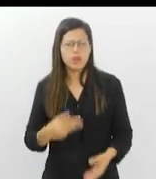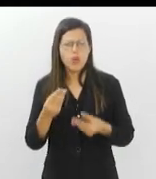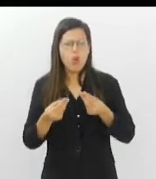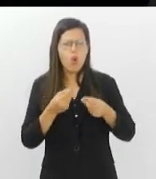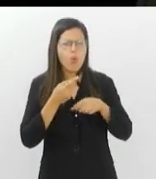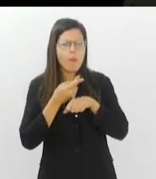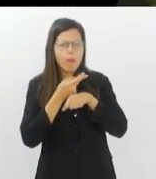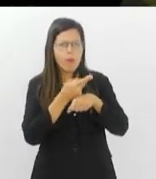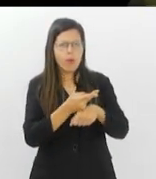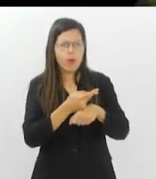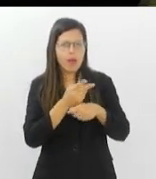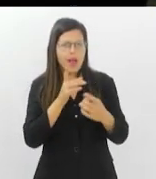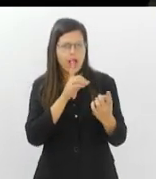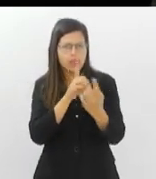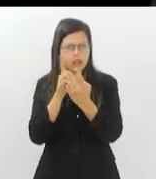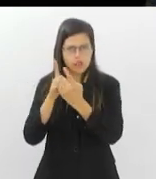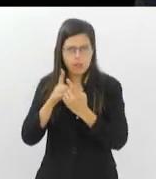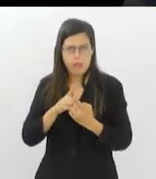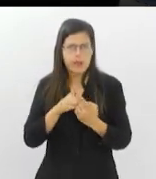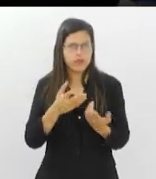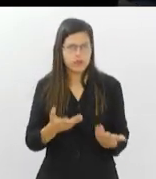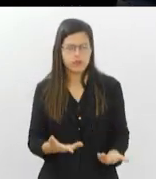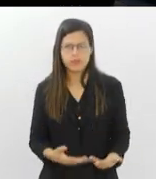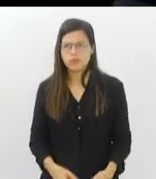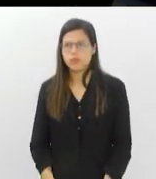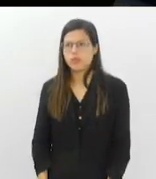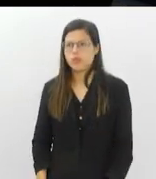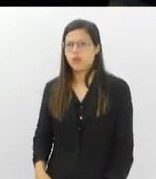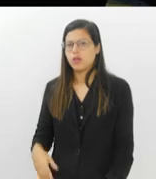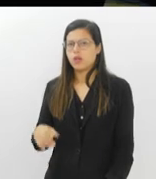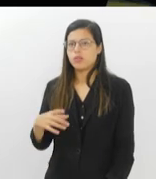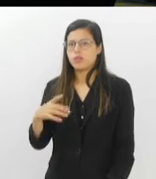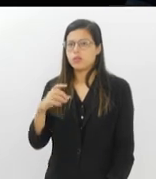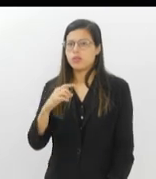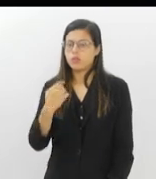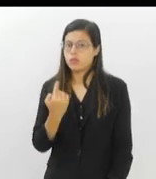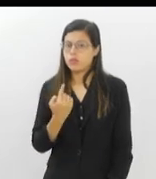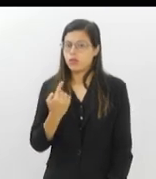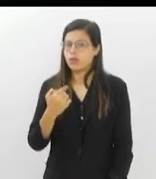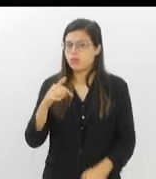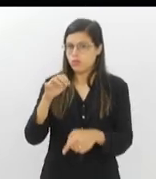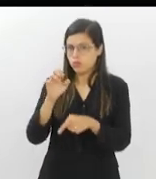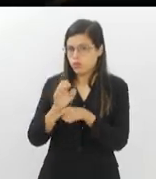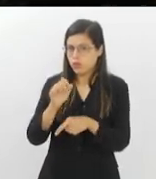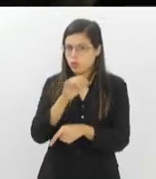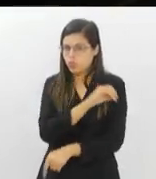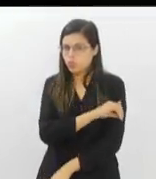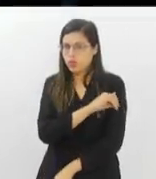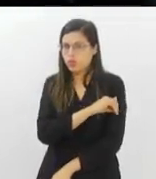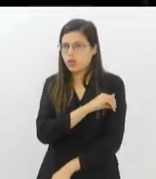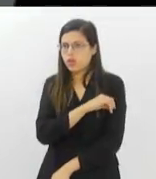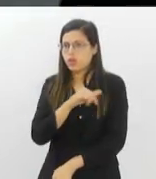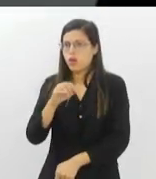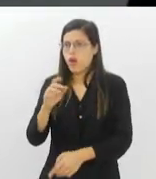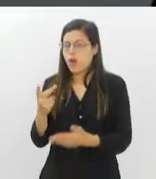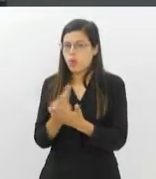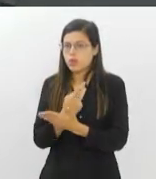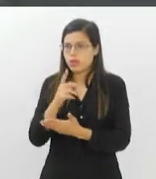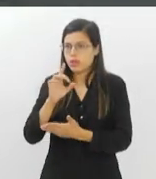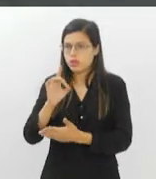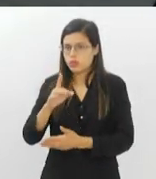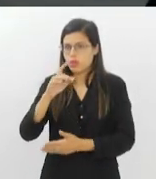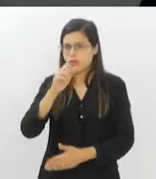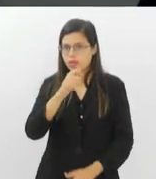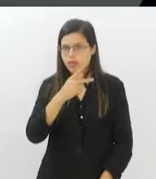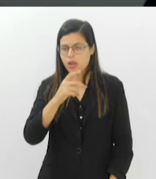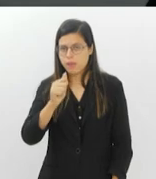MAPAI? Bom, nós não temos só o serviço de triagem neonatal. No estado do Rio, a triagem neonatal acontece somente na APAE do Rio de